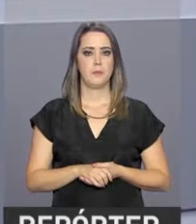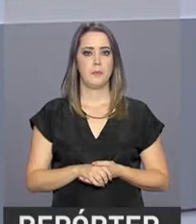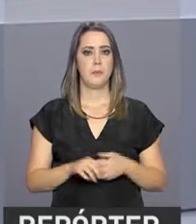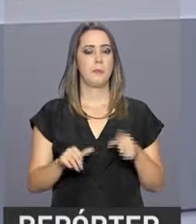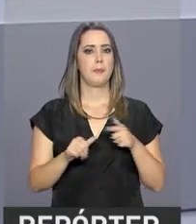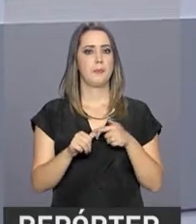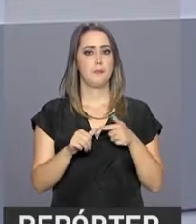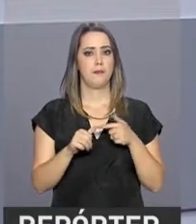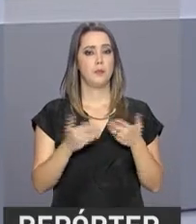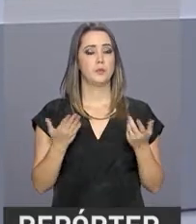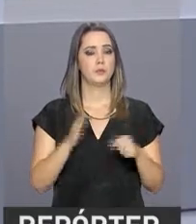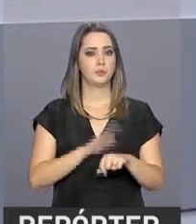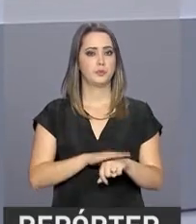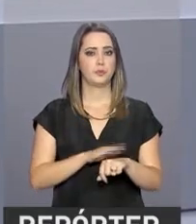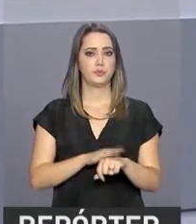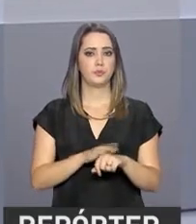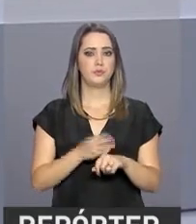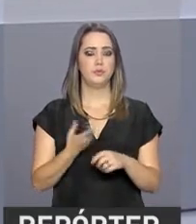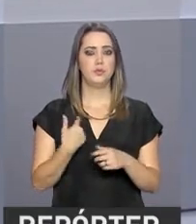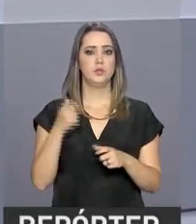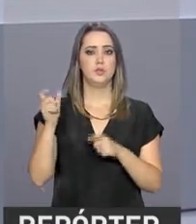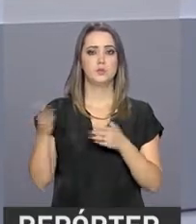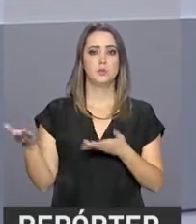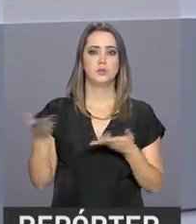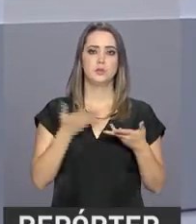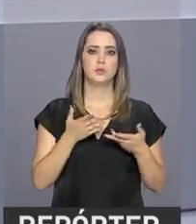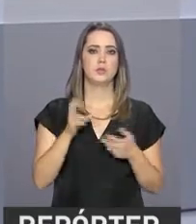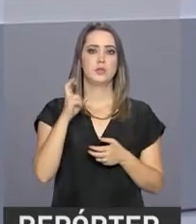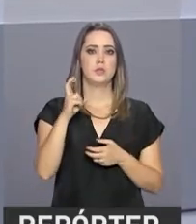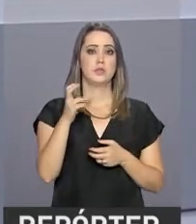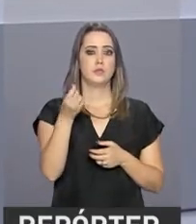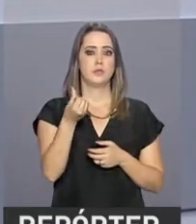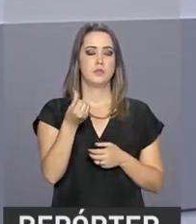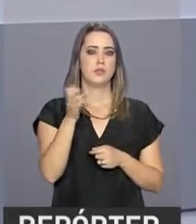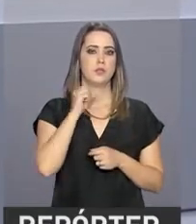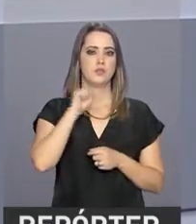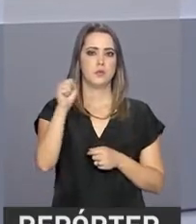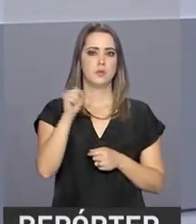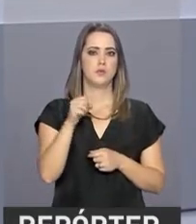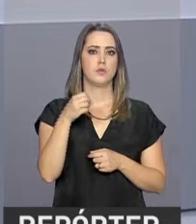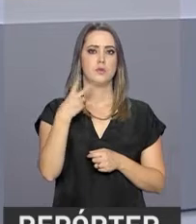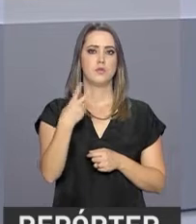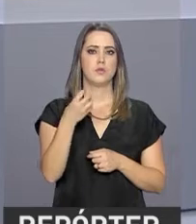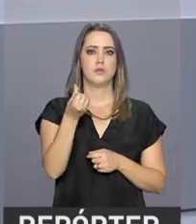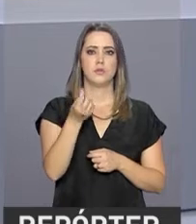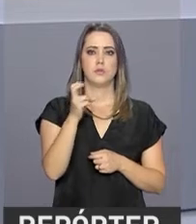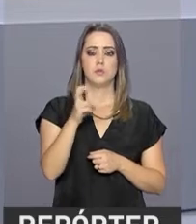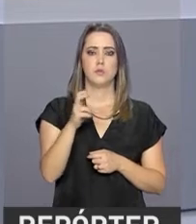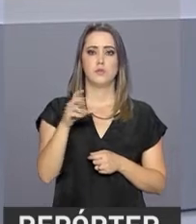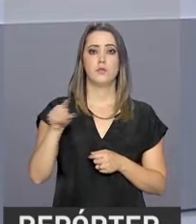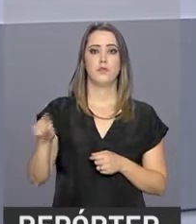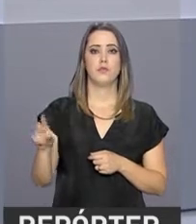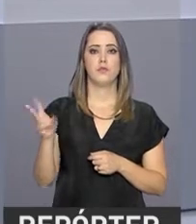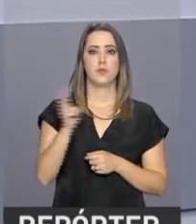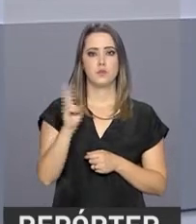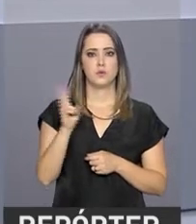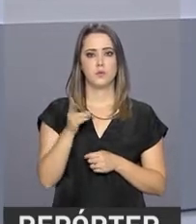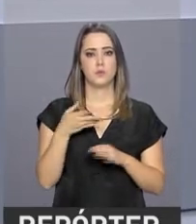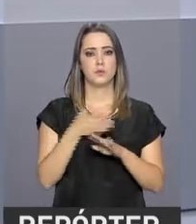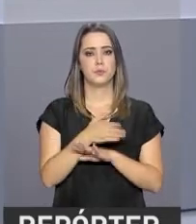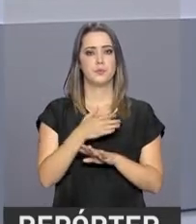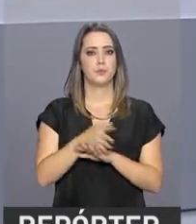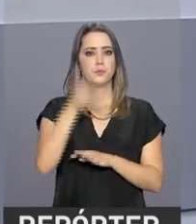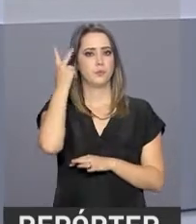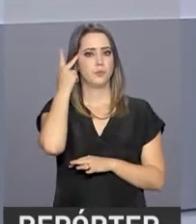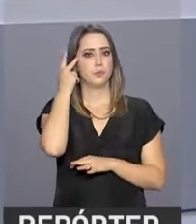primeira fase de interiorização foi realizada em 5 e 6 de abril quando 265 venezuelanos foram